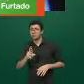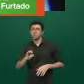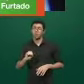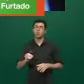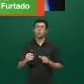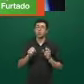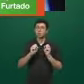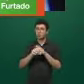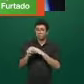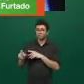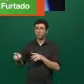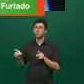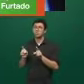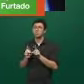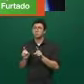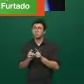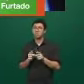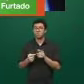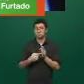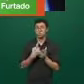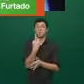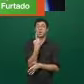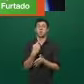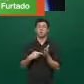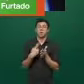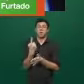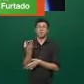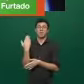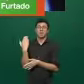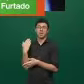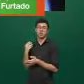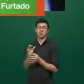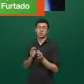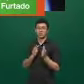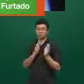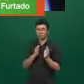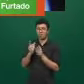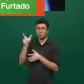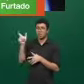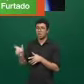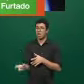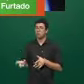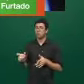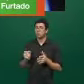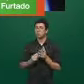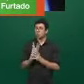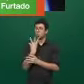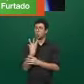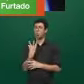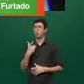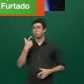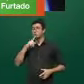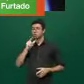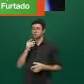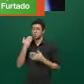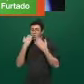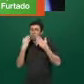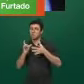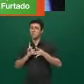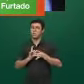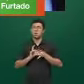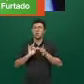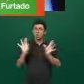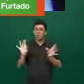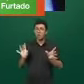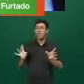modelo de fomento que foi criado para a escola de tempo integral, inclusive onde dá mais liberdade do uso de recursos por parte dos